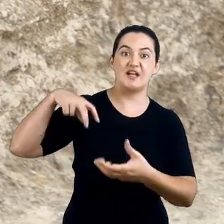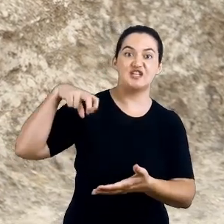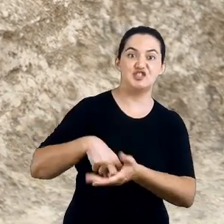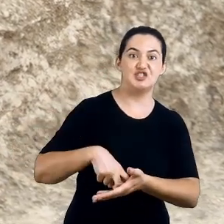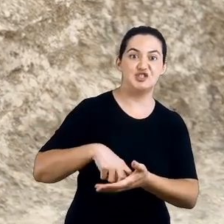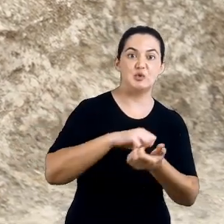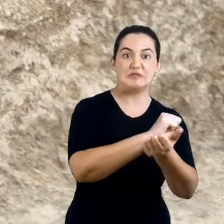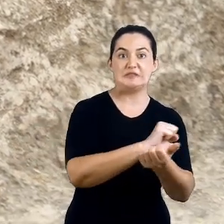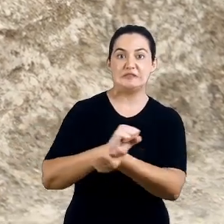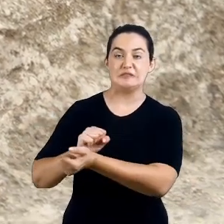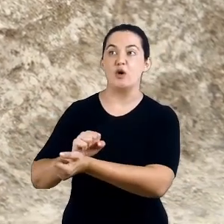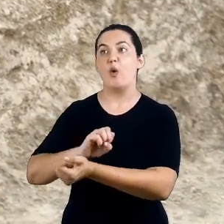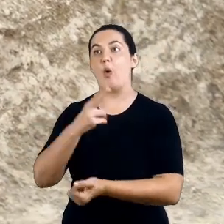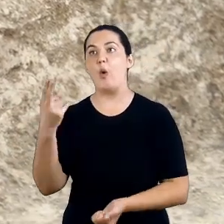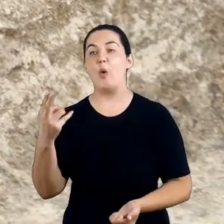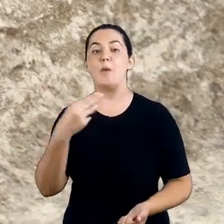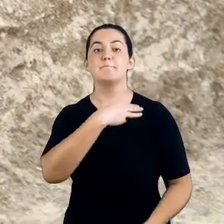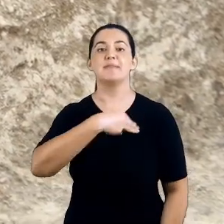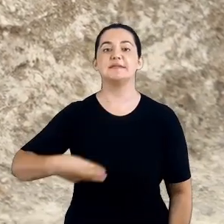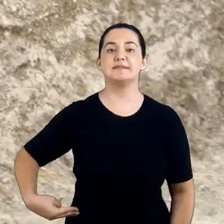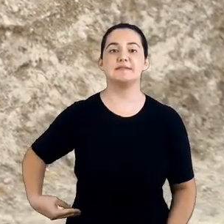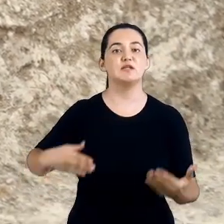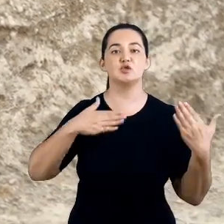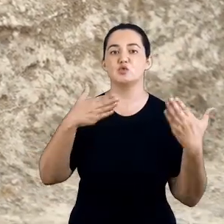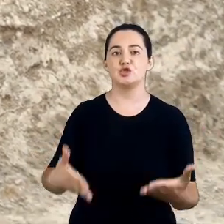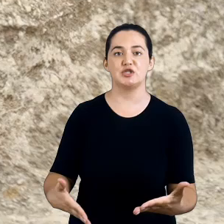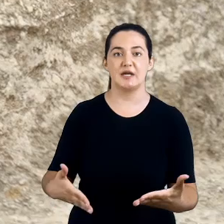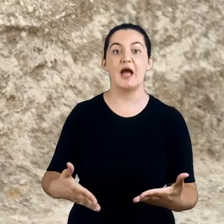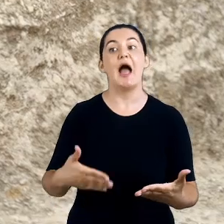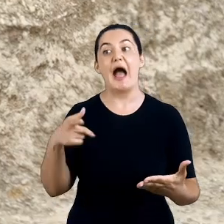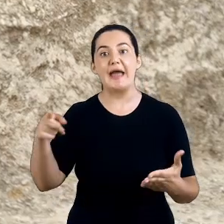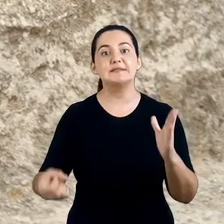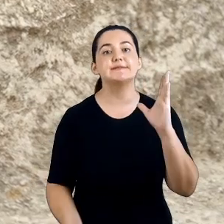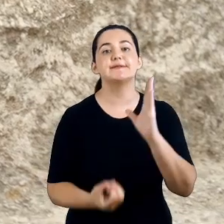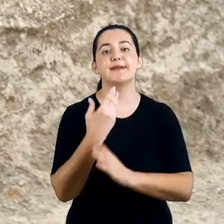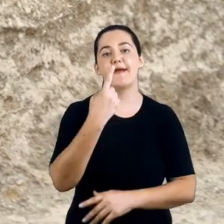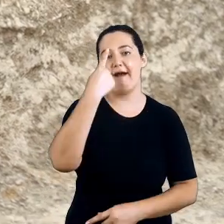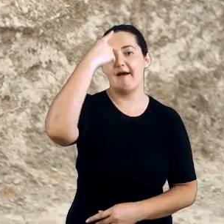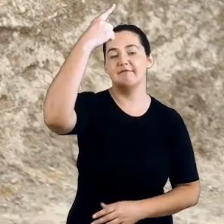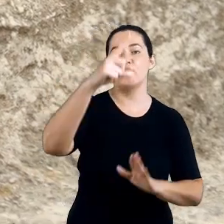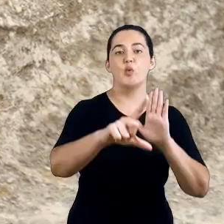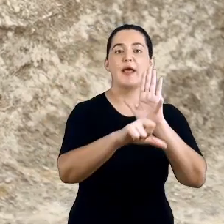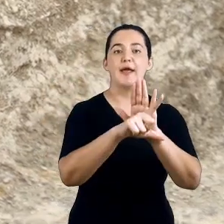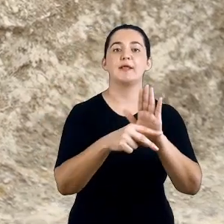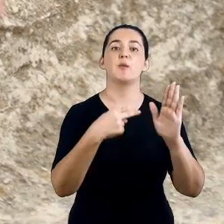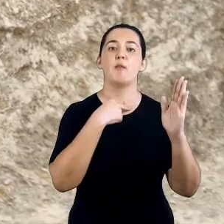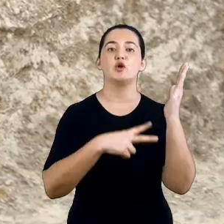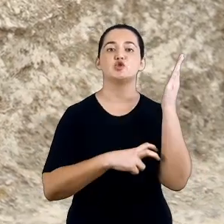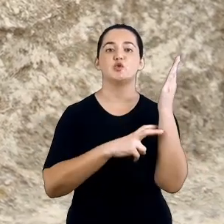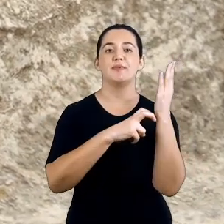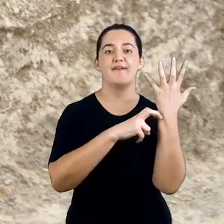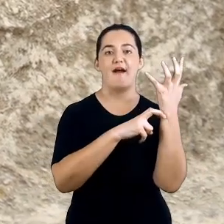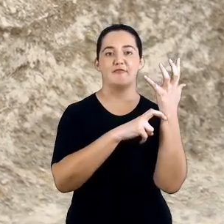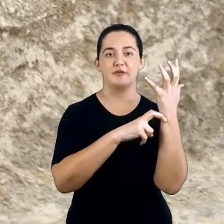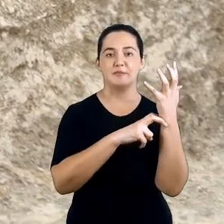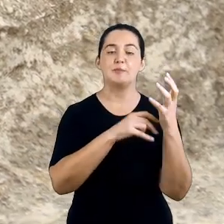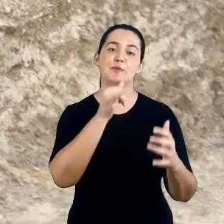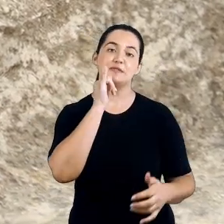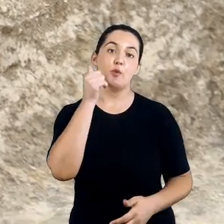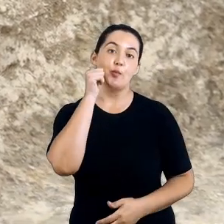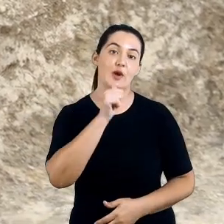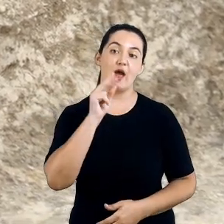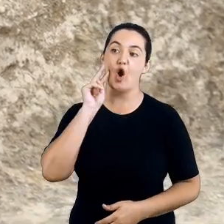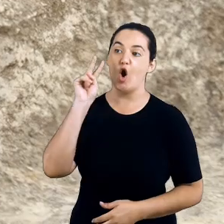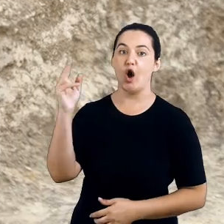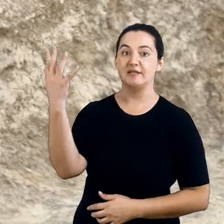voltar. O Messias pode nunca mais vir. Então vamos acrescentar uma lei à guarda do Shabat. Não pode subir em árvores. Se uma mulher